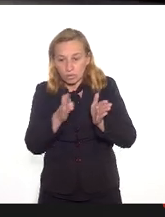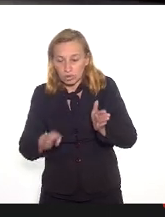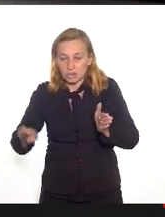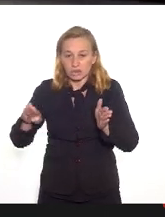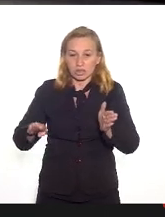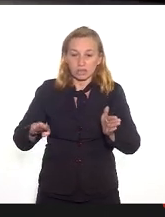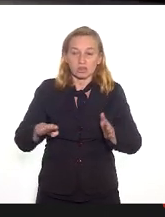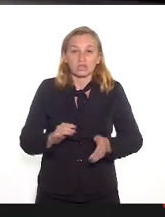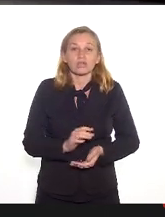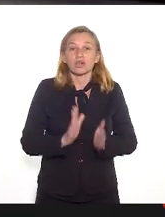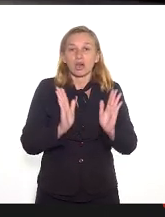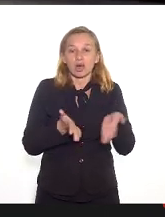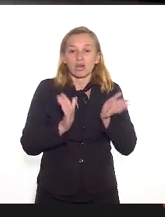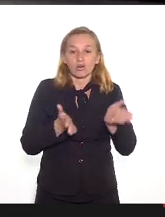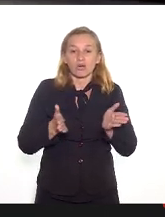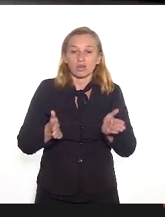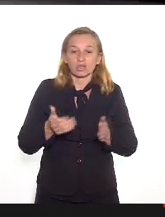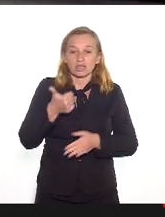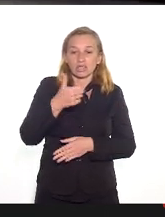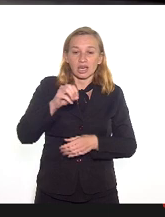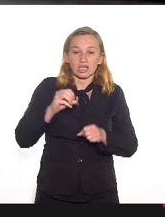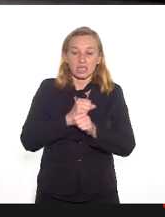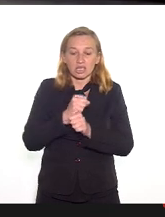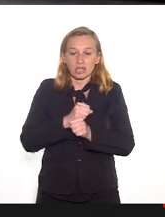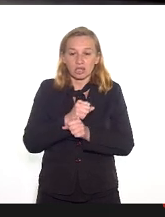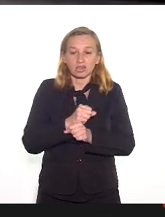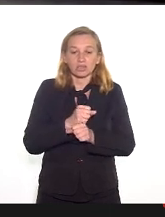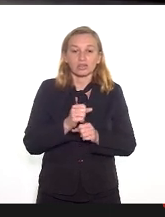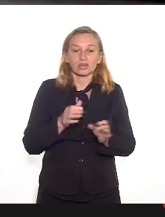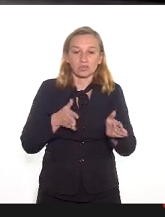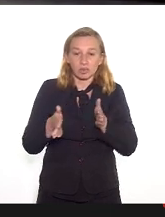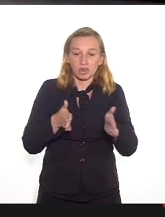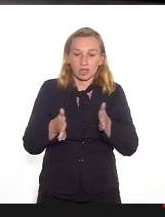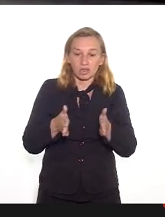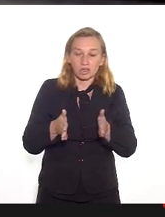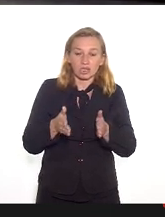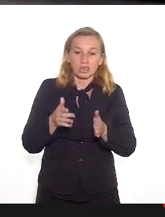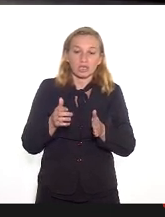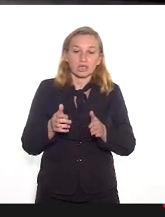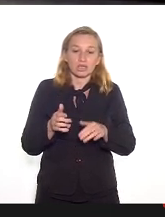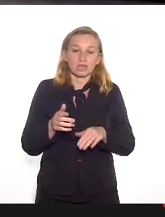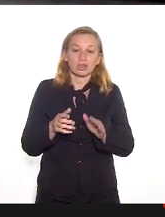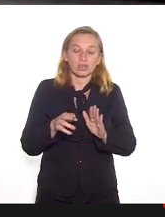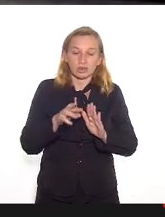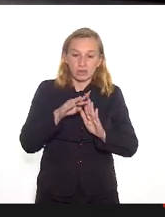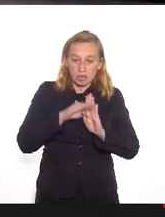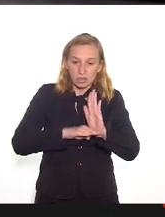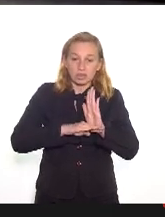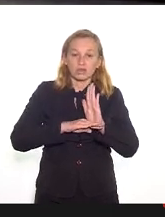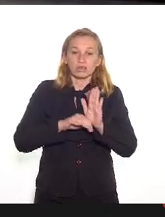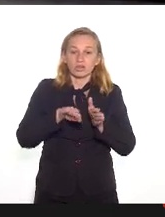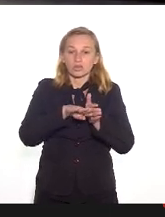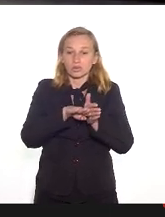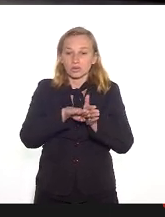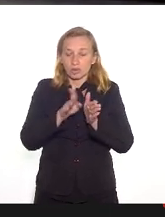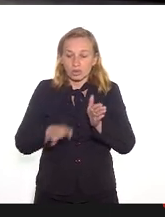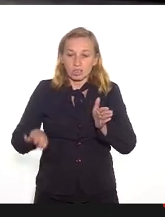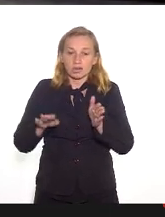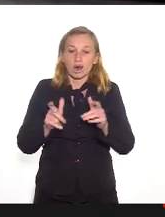e, principalmente agora, nesses próximos 10 anos, né, como todos aqui sabem, nessa agenda global, na década dos oceanos,